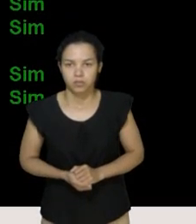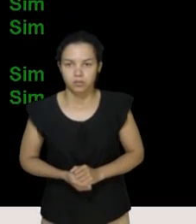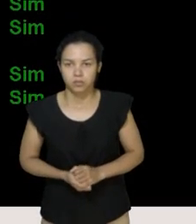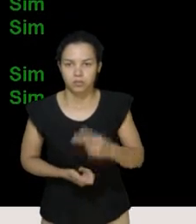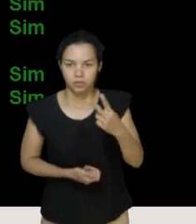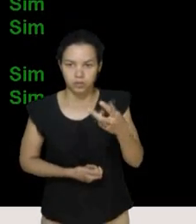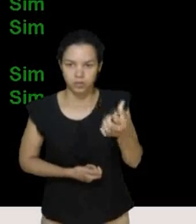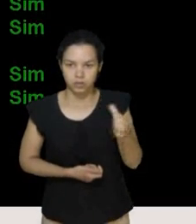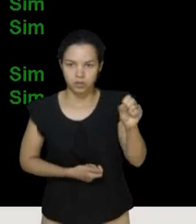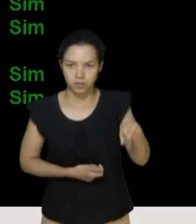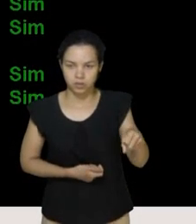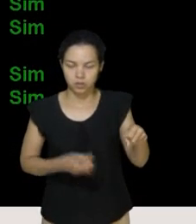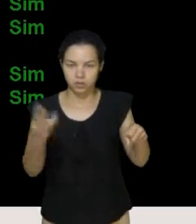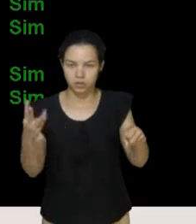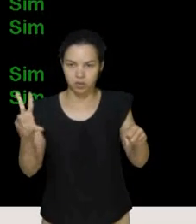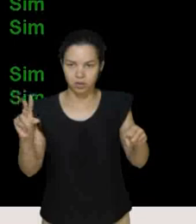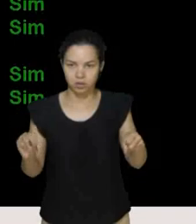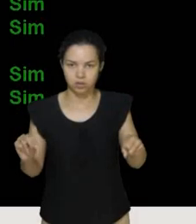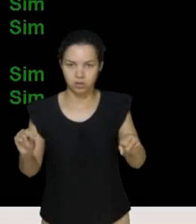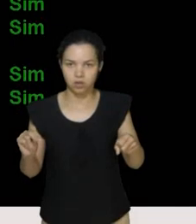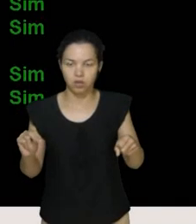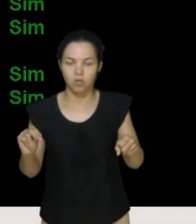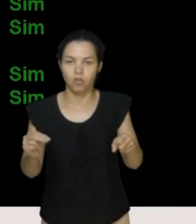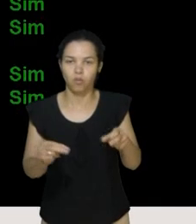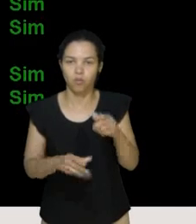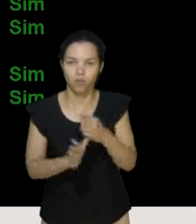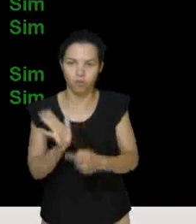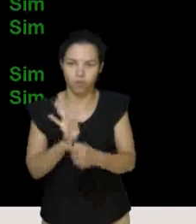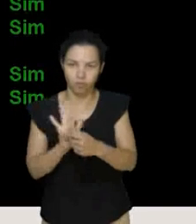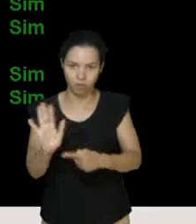26 sim, 3 não, está mantido o veto.